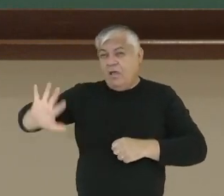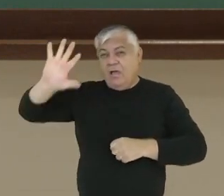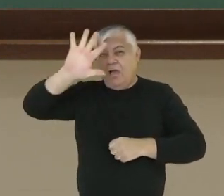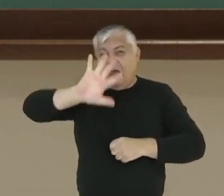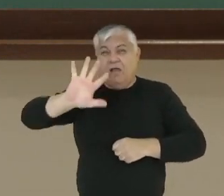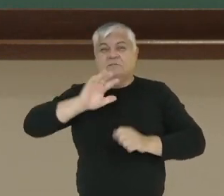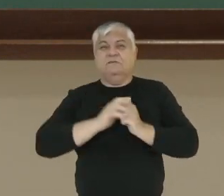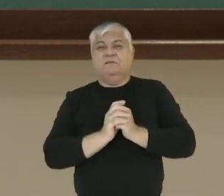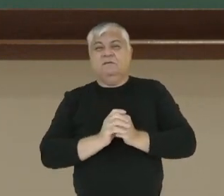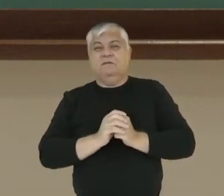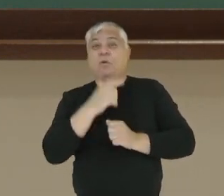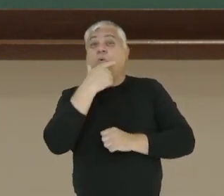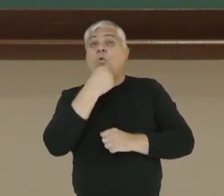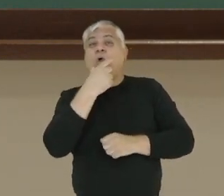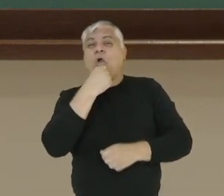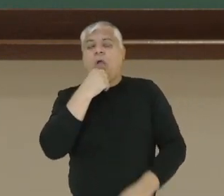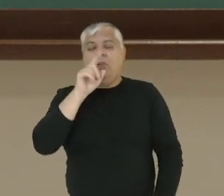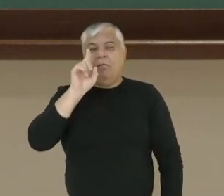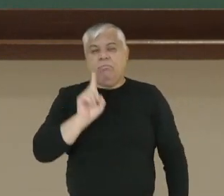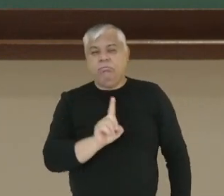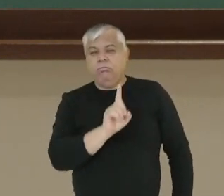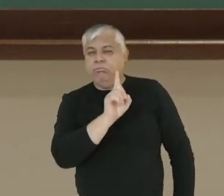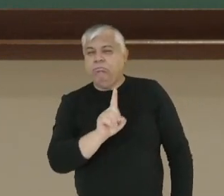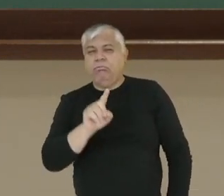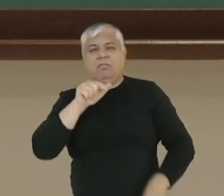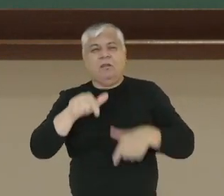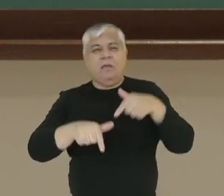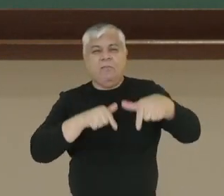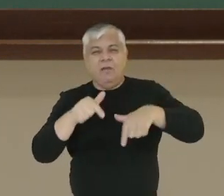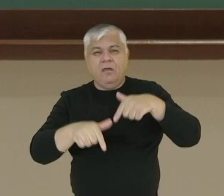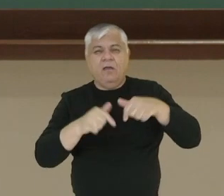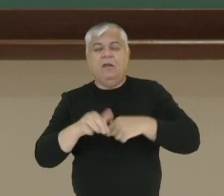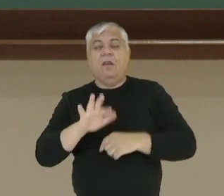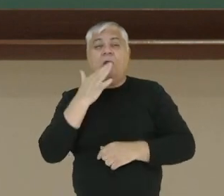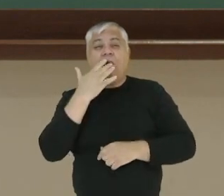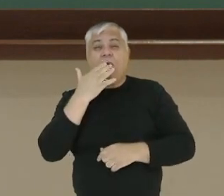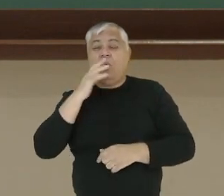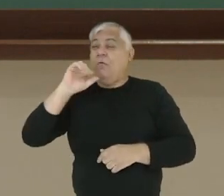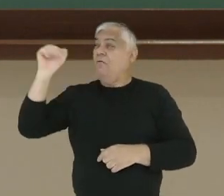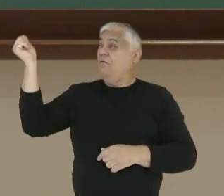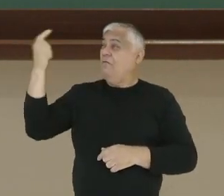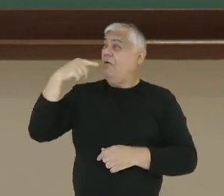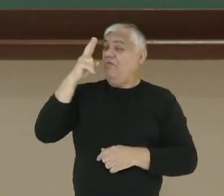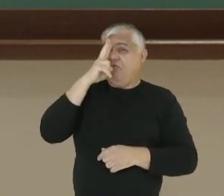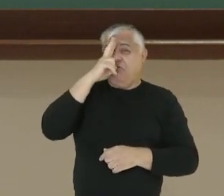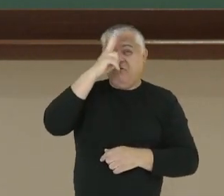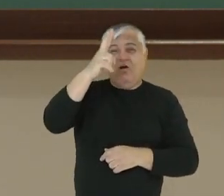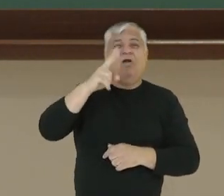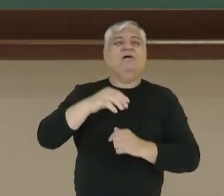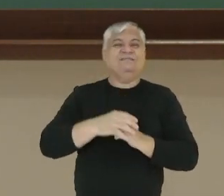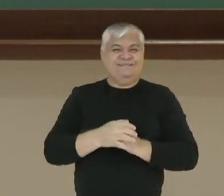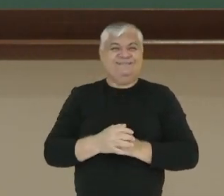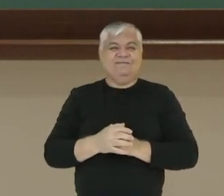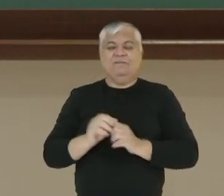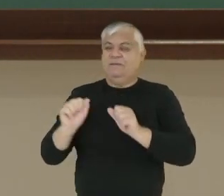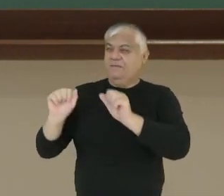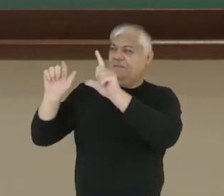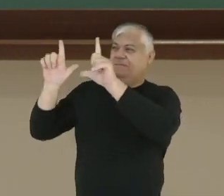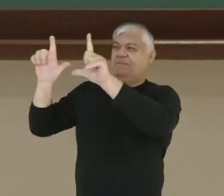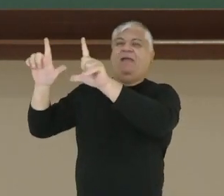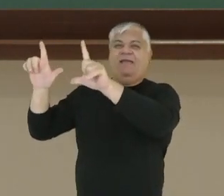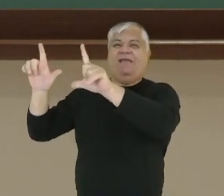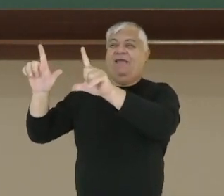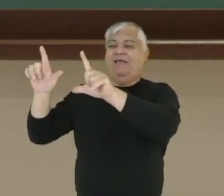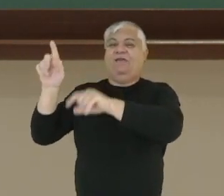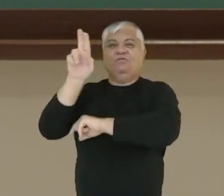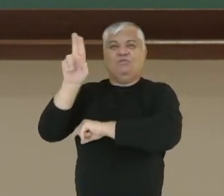do trabalhador andando no deserto, as cores quentes significando deserto, e a parte verbal é aquilo que está escrito,